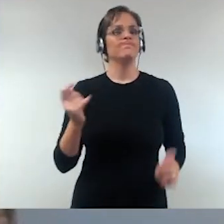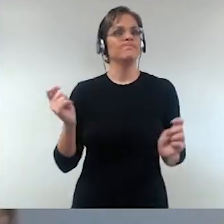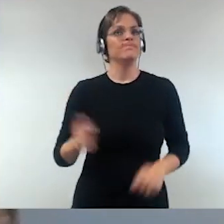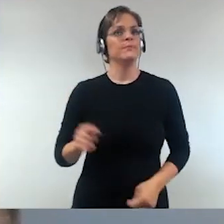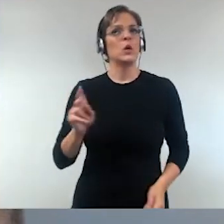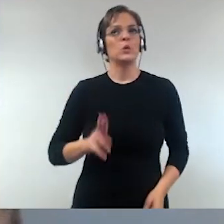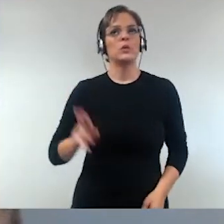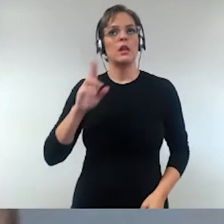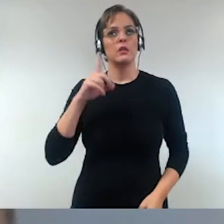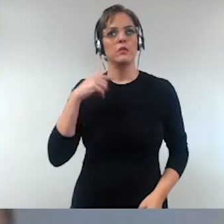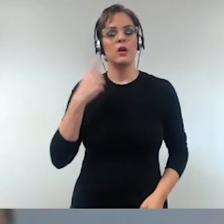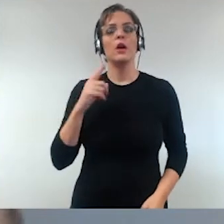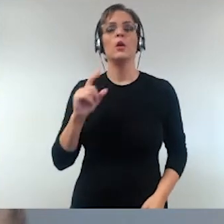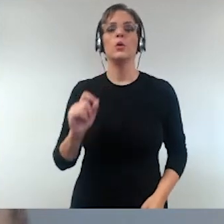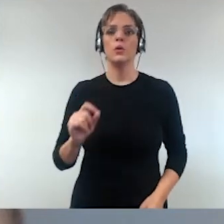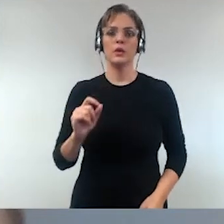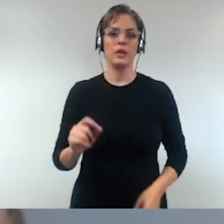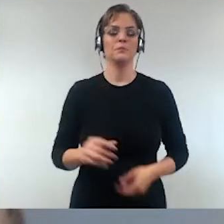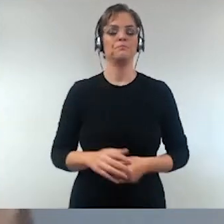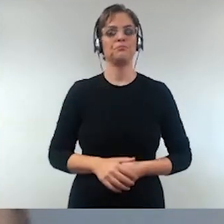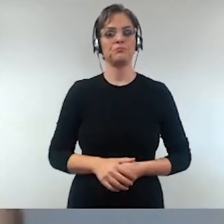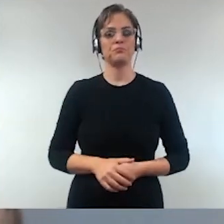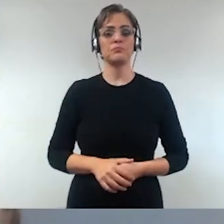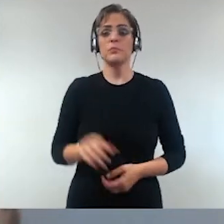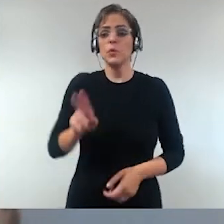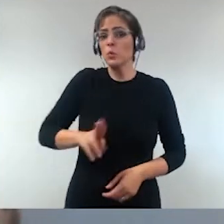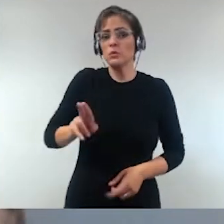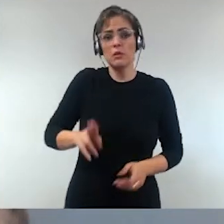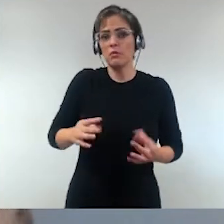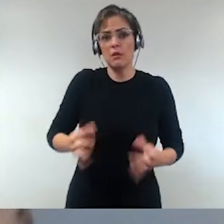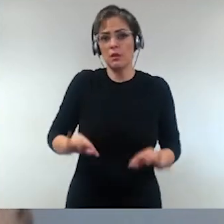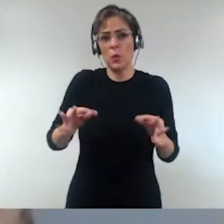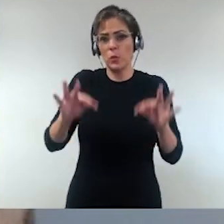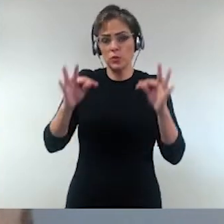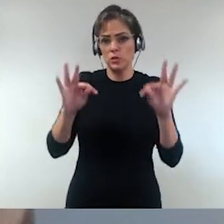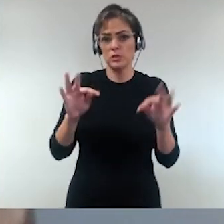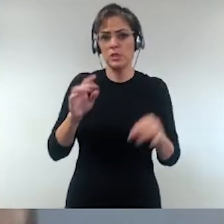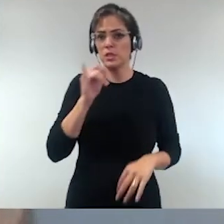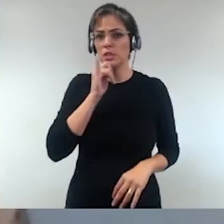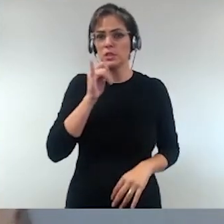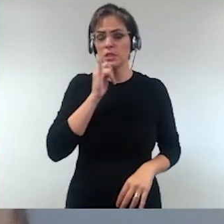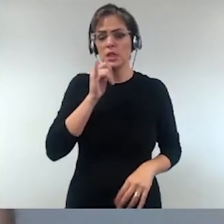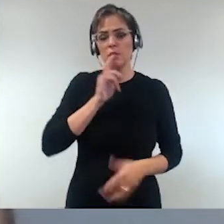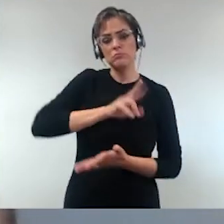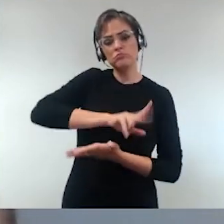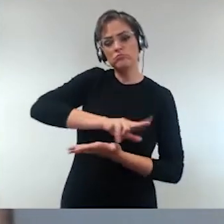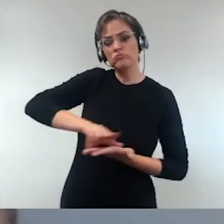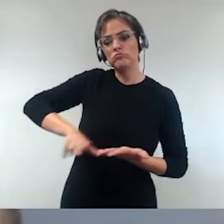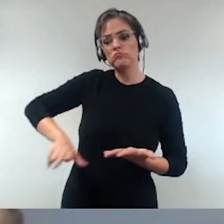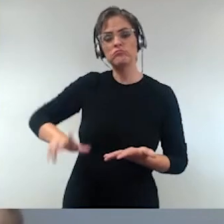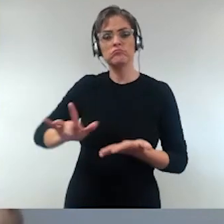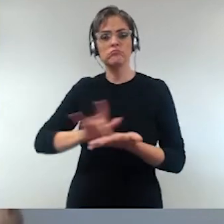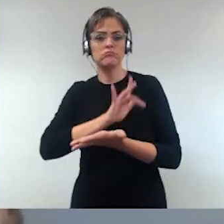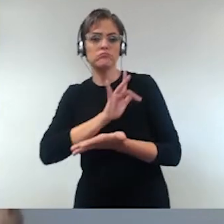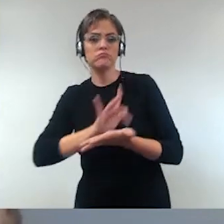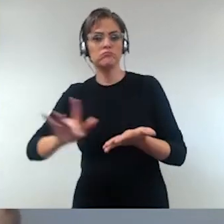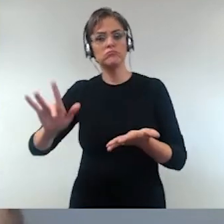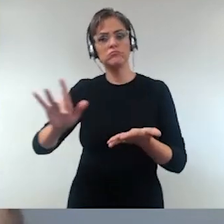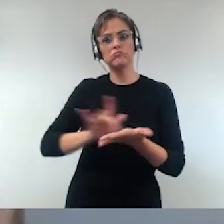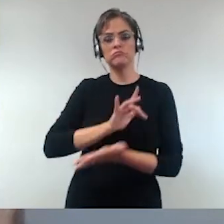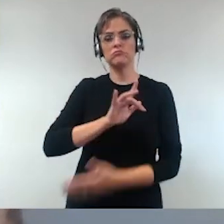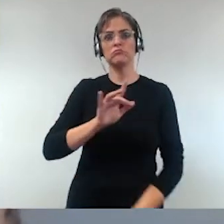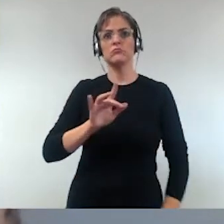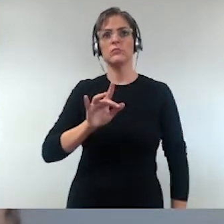advogados, é utilizar dos recursos tecnológicos, como a hipermodalidade em termos de design, que é até um termo que o